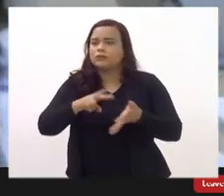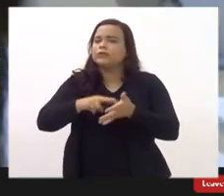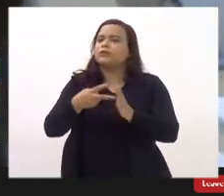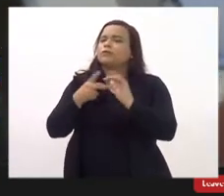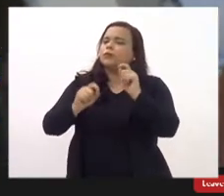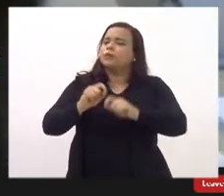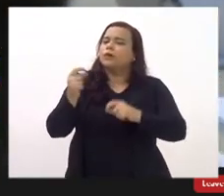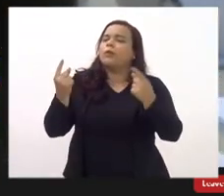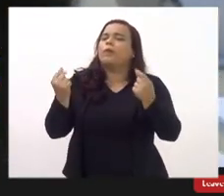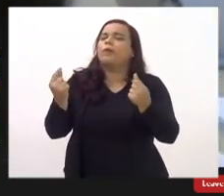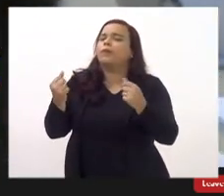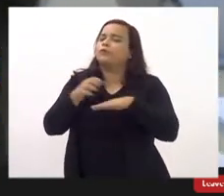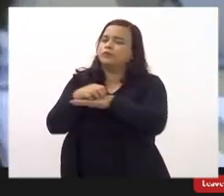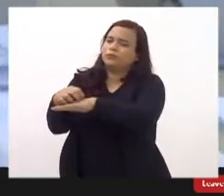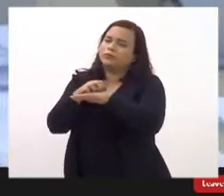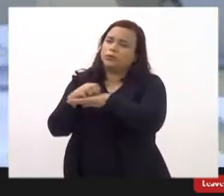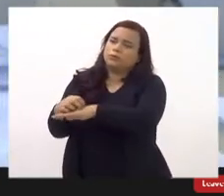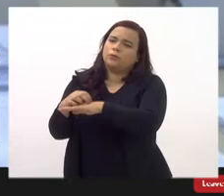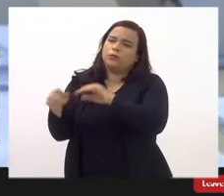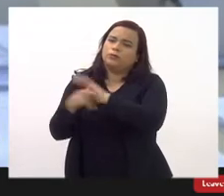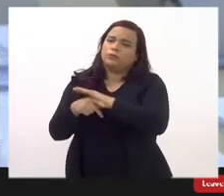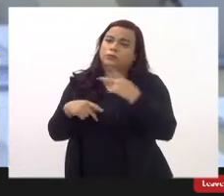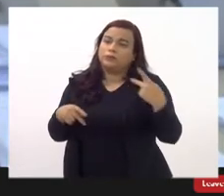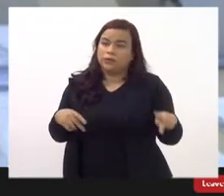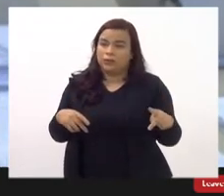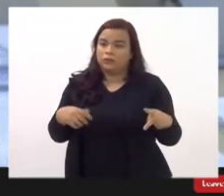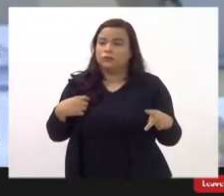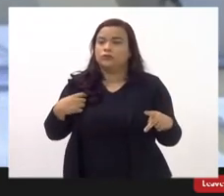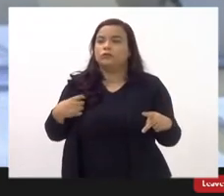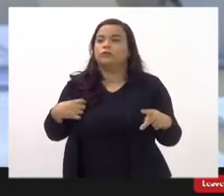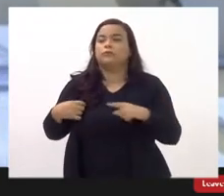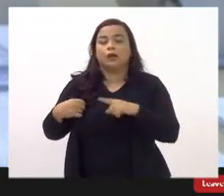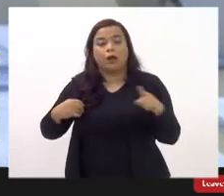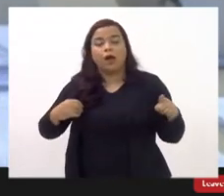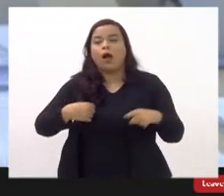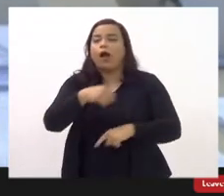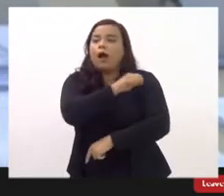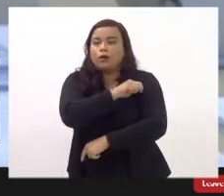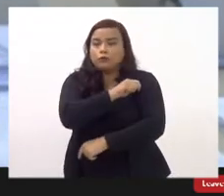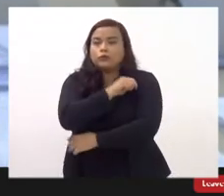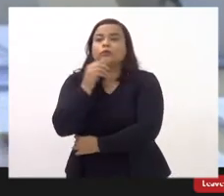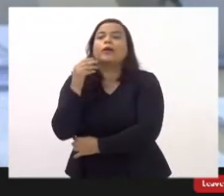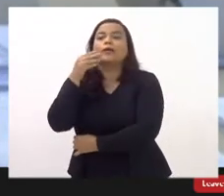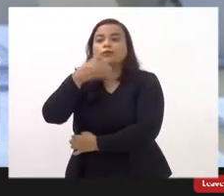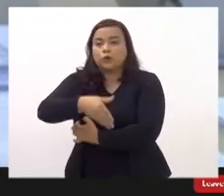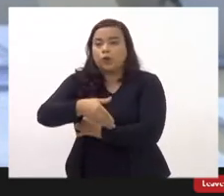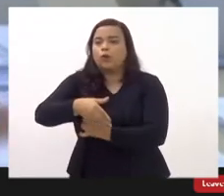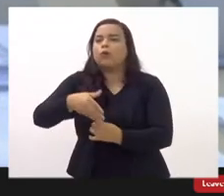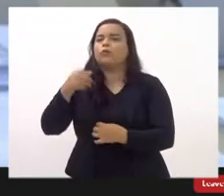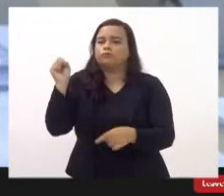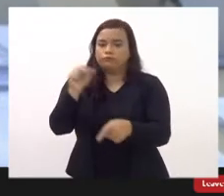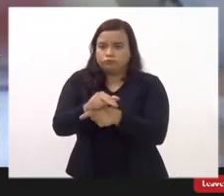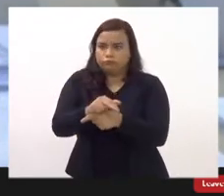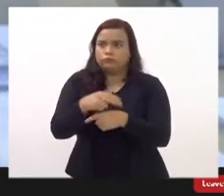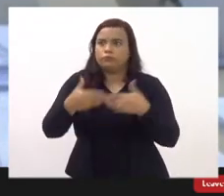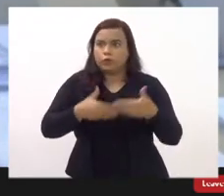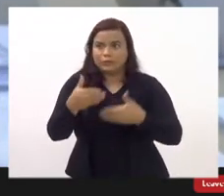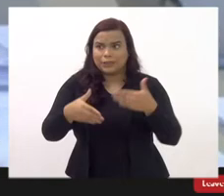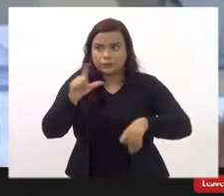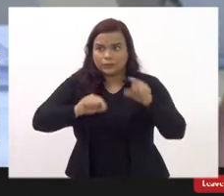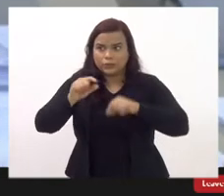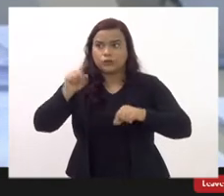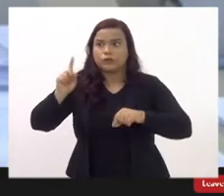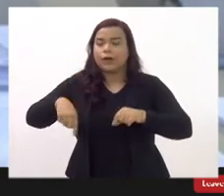de transporte para esses estudantes. Esses alunos entraram no processo seletivo por sorteio, então é